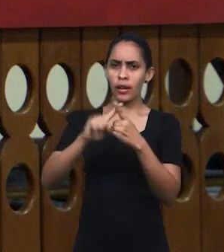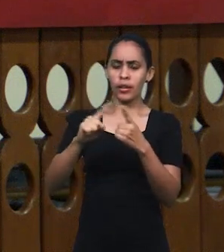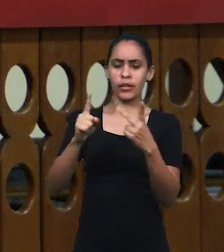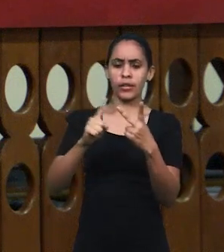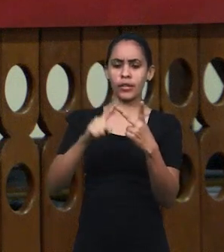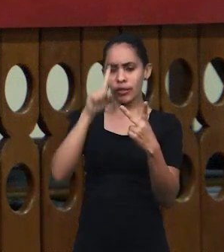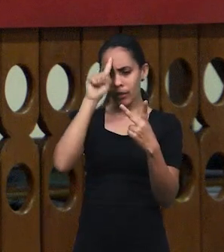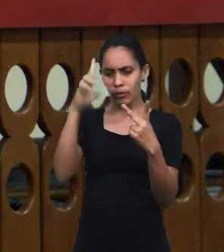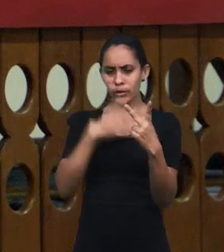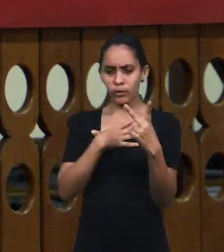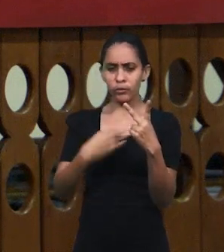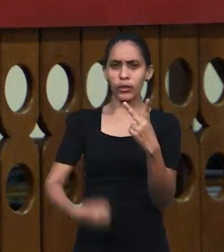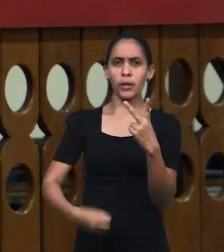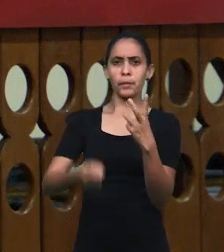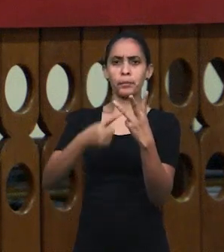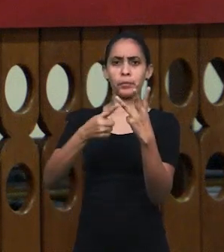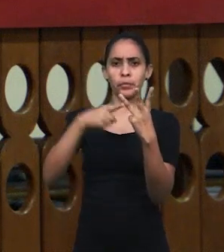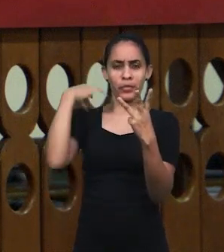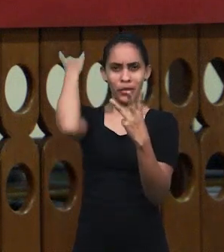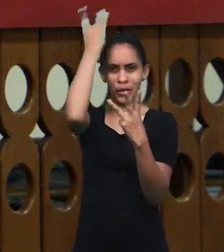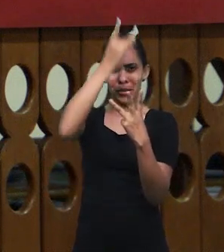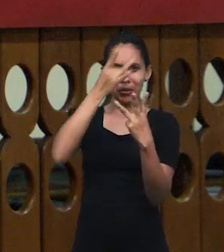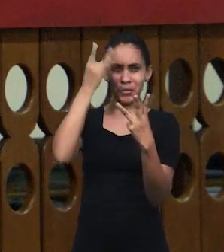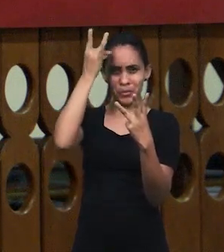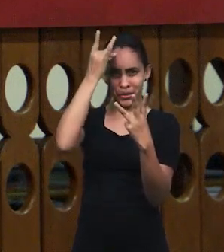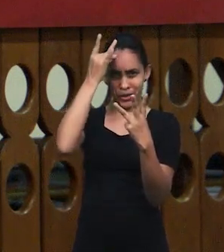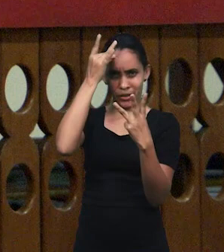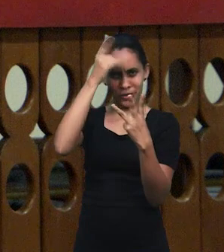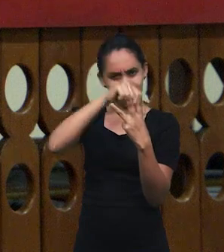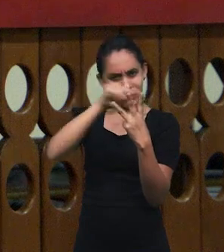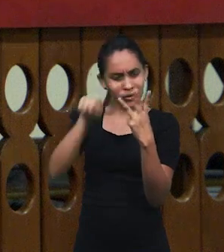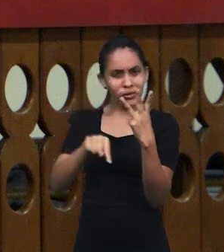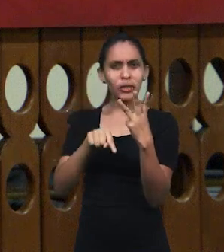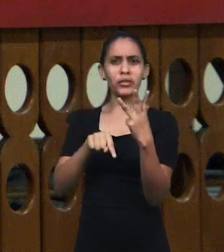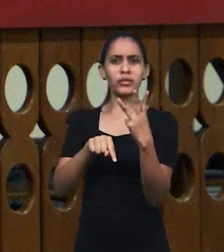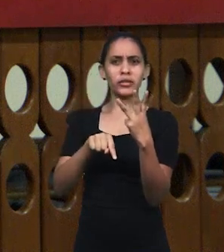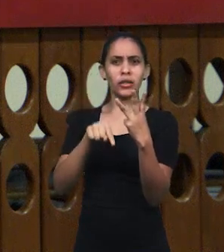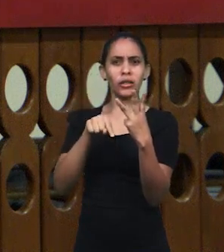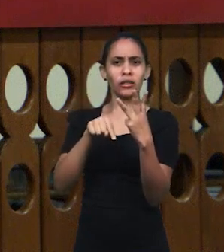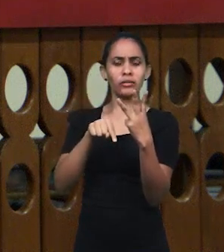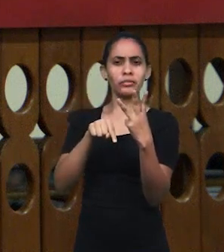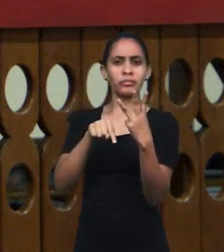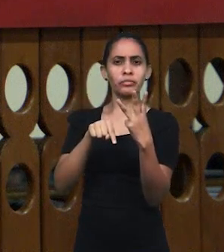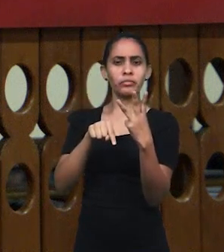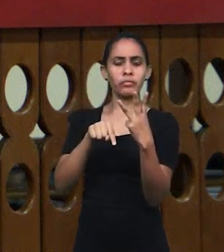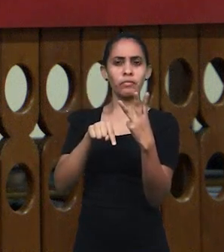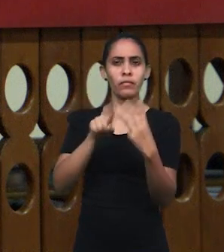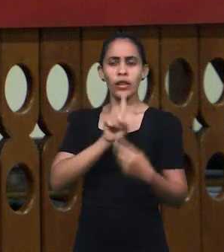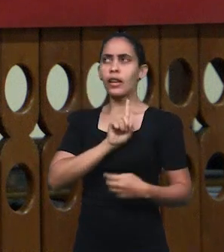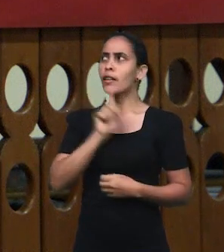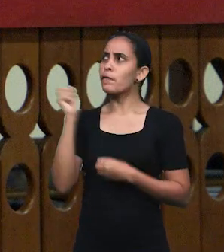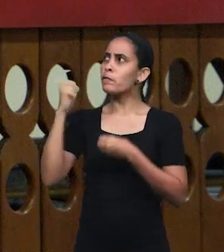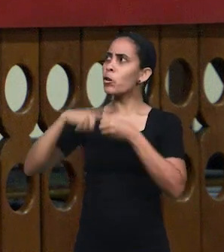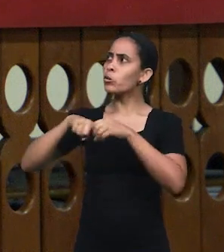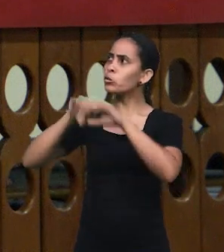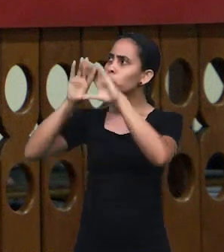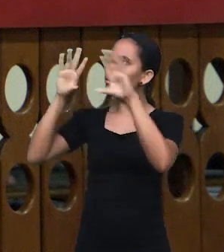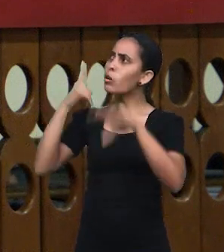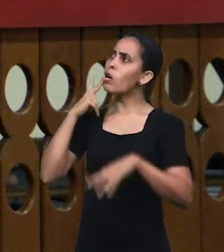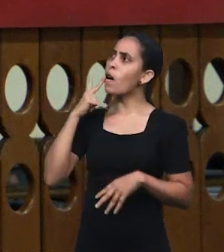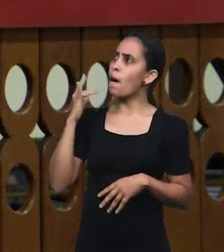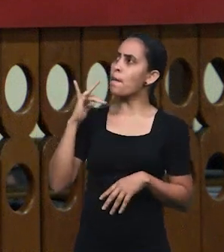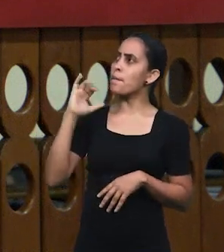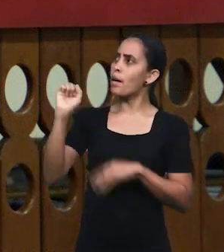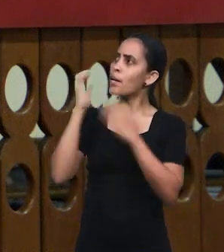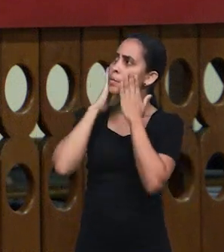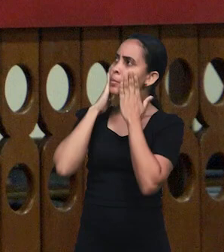Deus Filho, e o outro Deus é o Deus Espírito Santo. Então, eu estou indo para o Pai. Ele voltou ao Pai, e ao